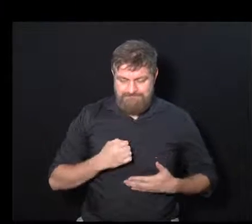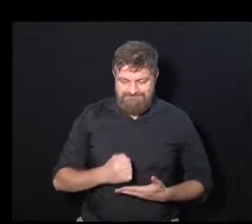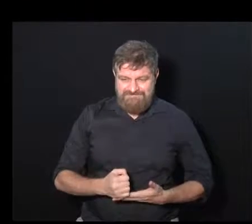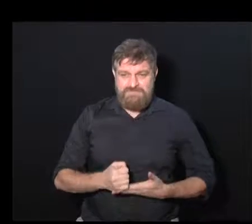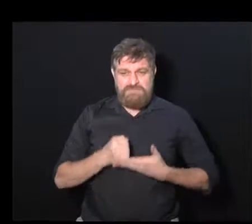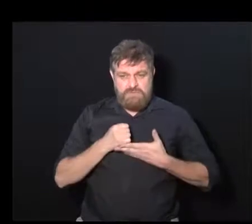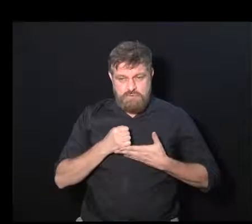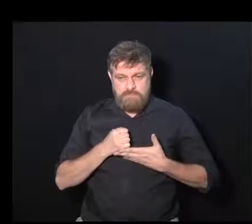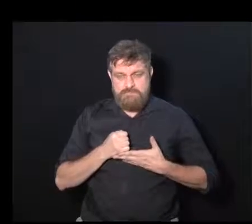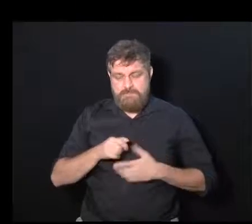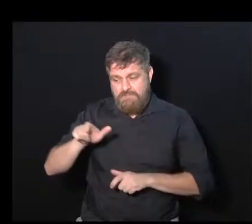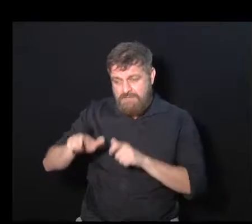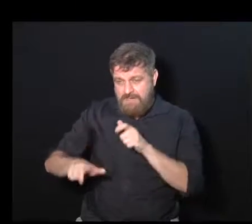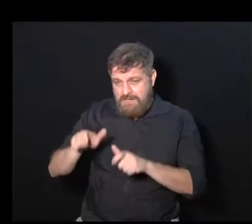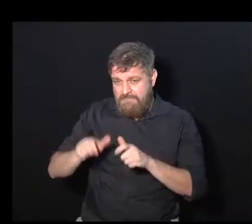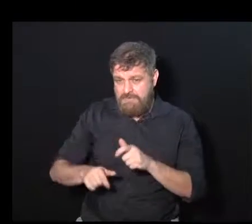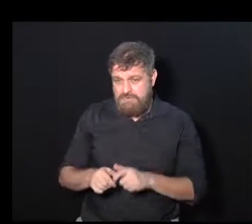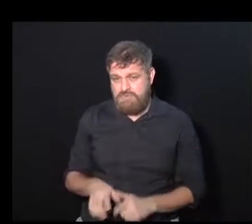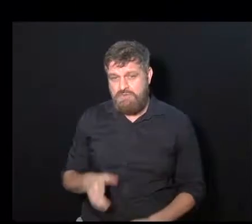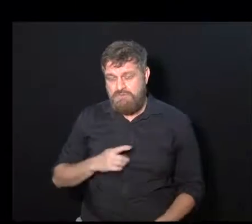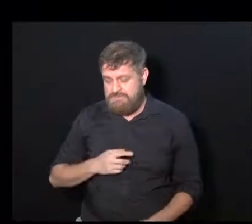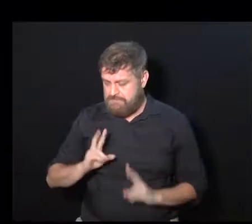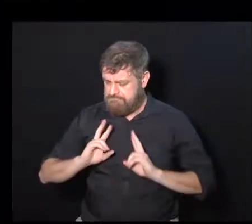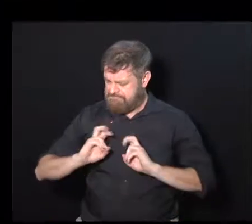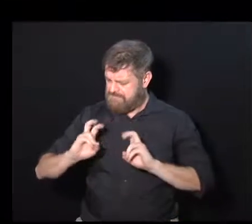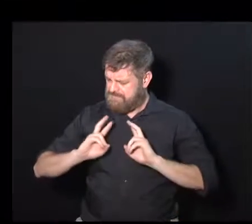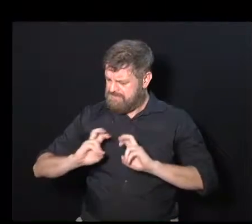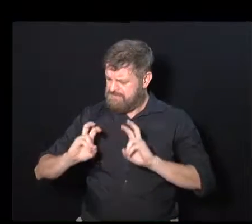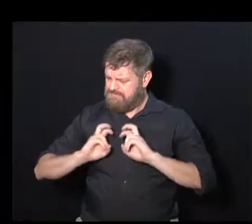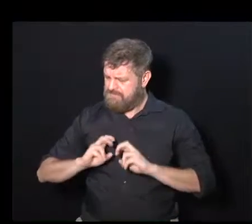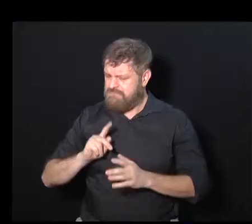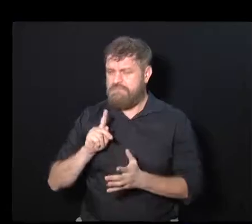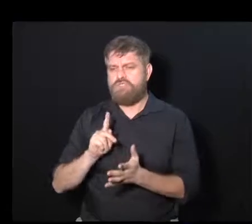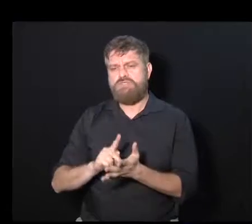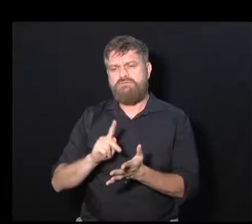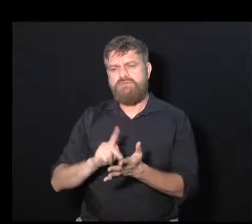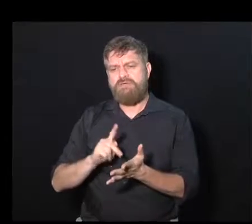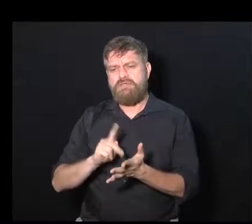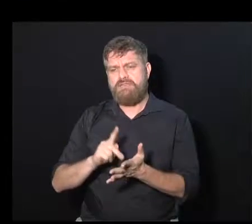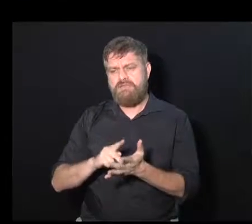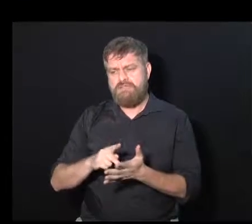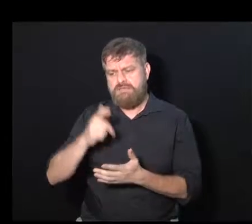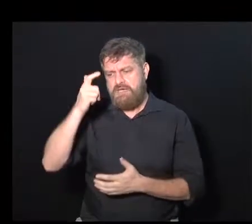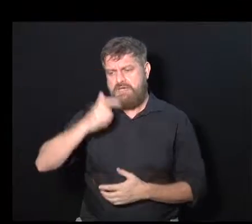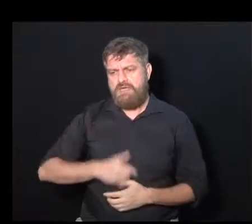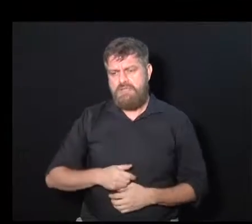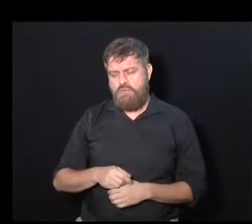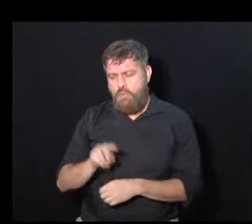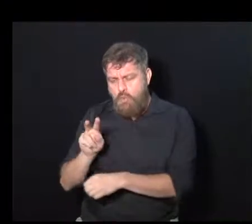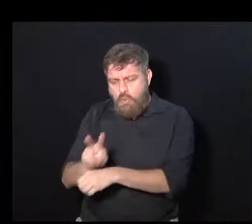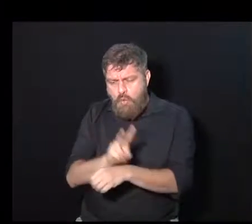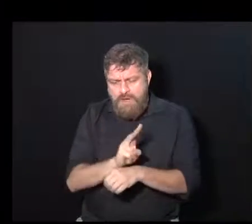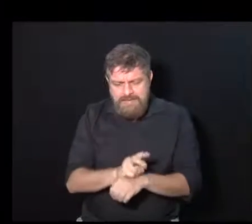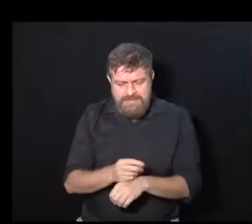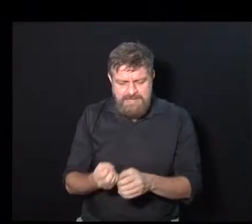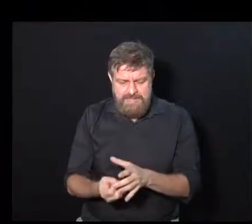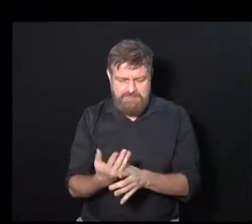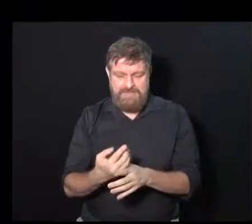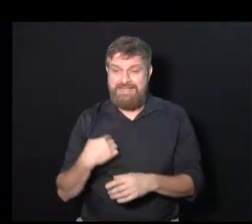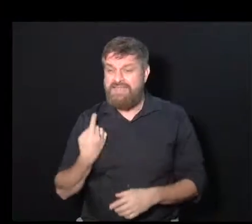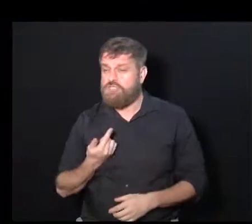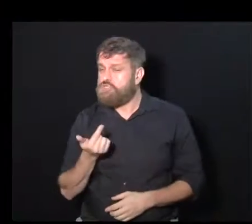muitos facilitadores, eles se perceberam realmente como promotores do cuidado. Então, a gente não